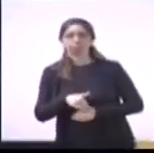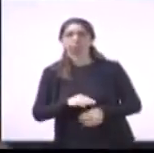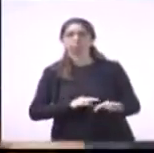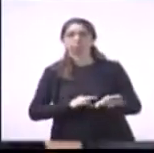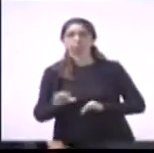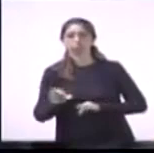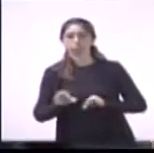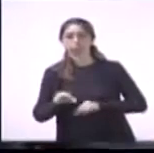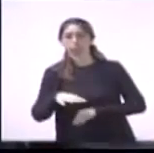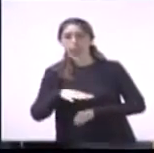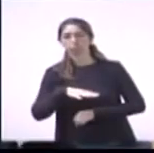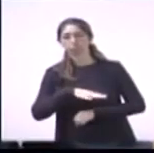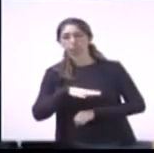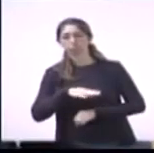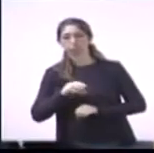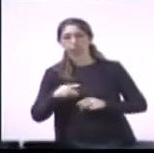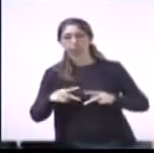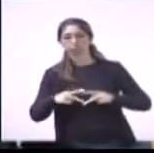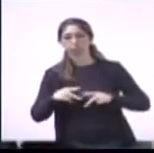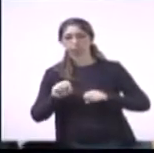sabemos da importância do plano,